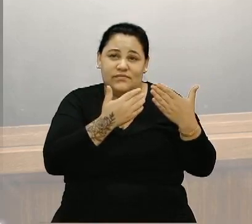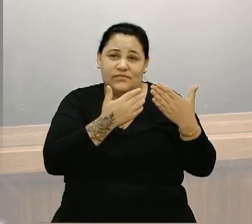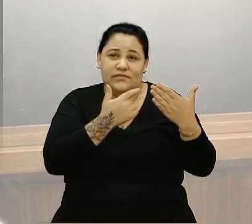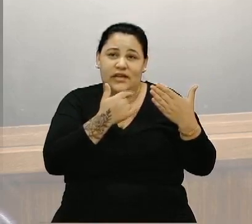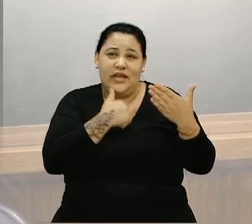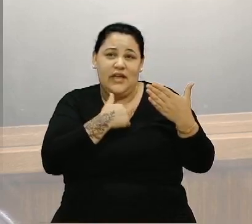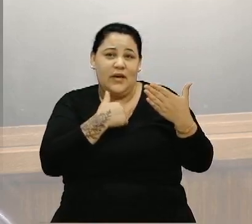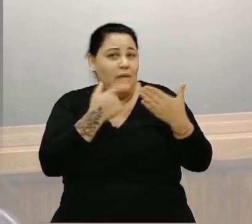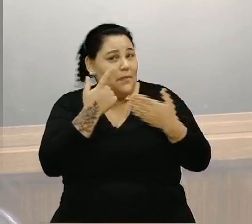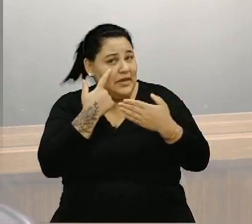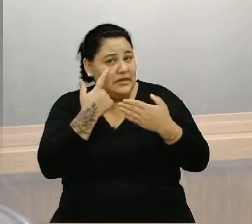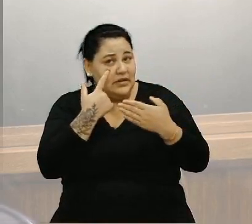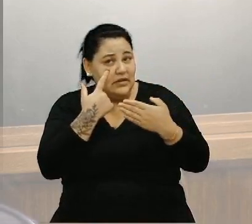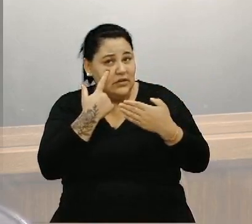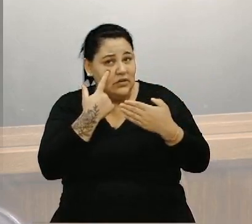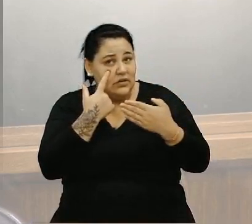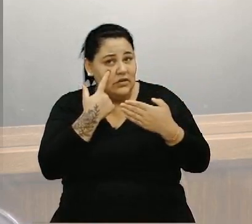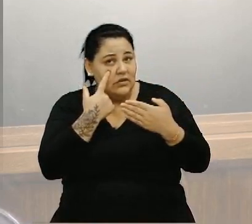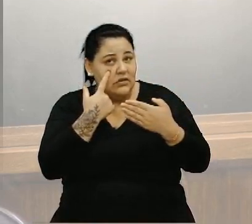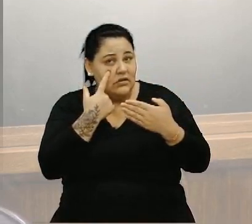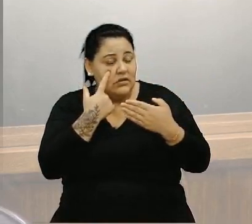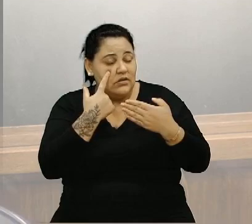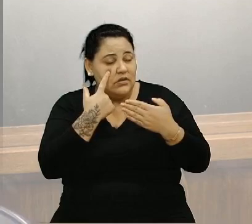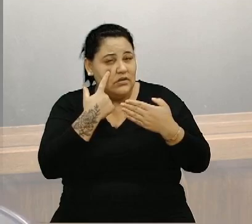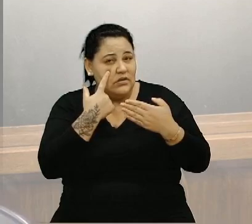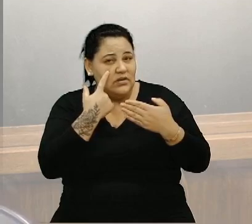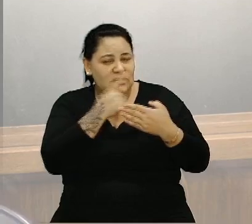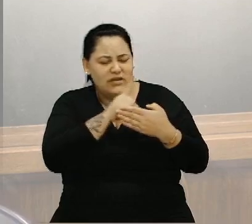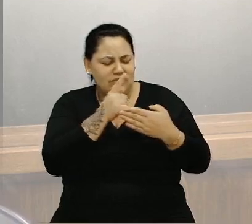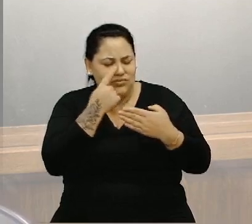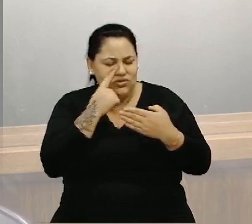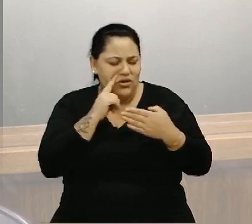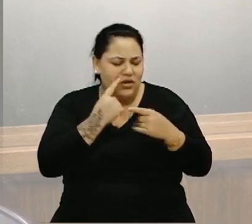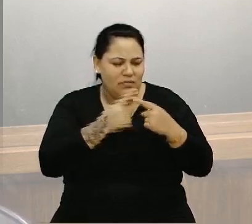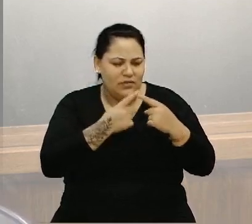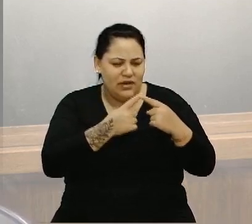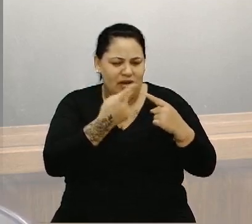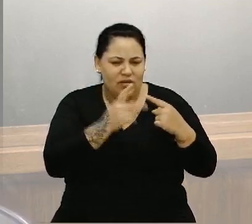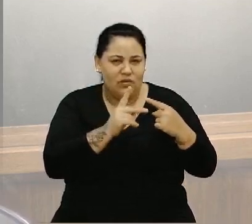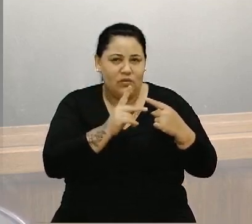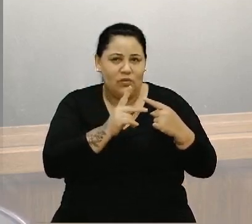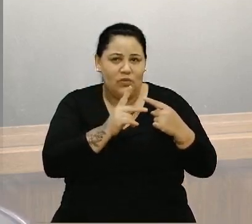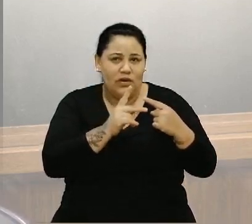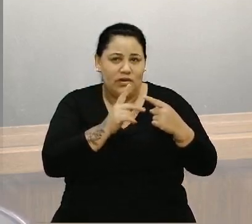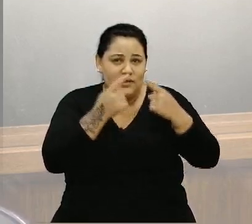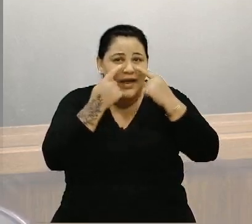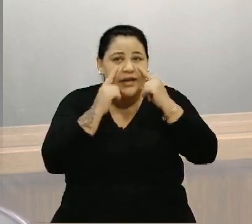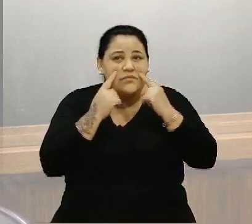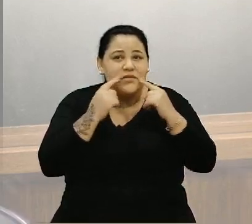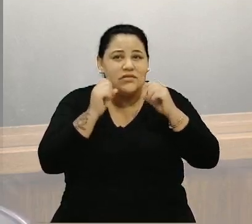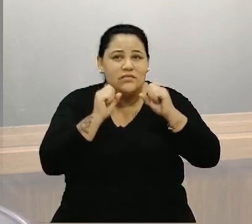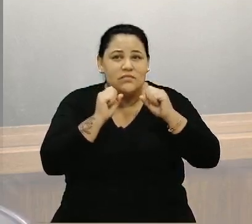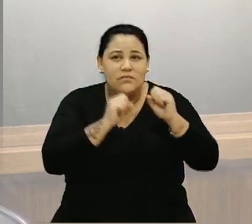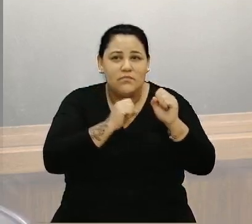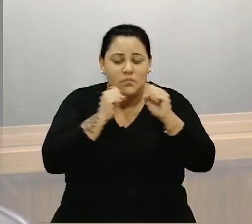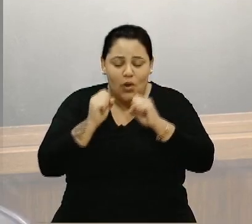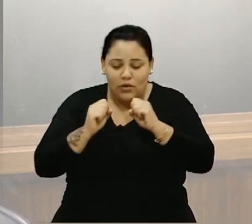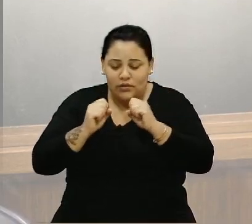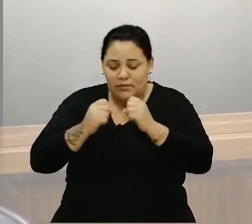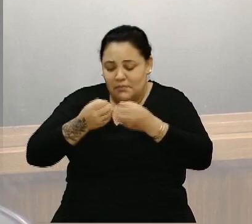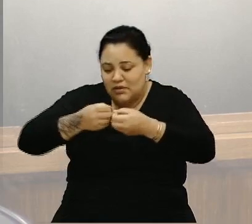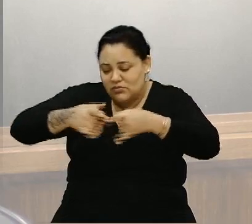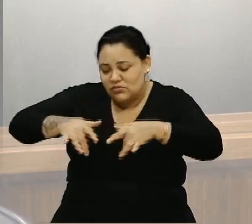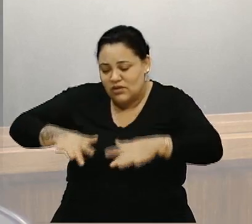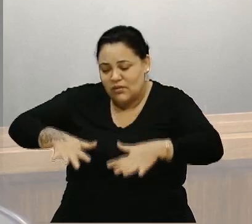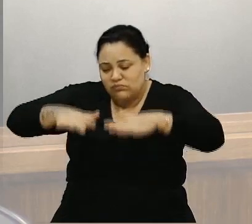Tipo, não chora, porque as tuas lágrimas poderão alagar ainda mais. Mas, enfim, nós